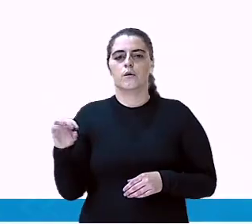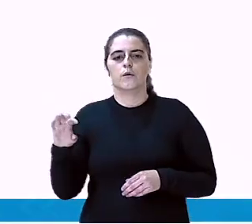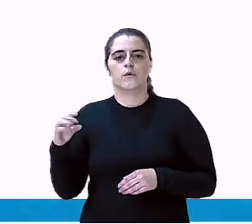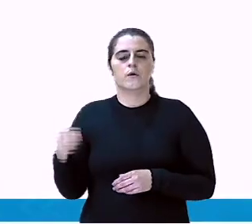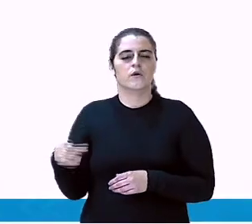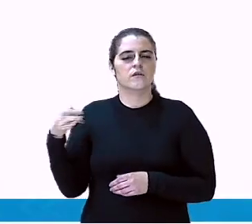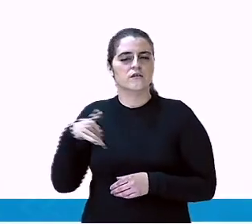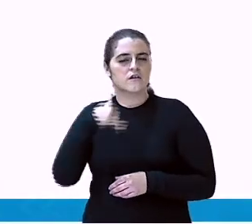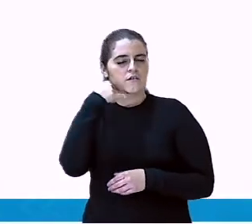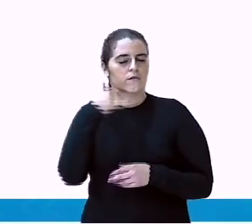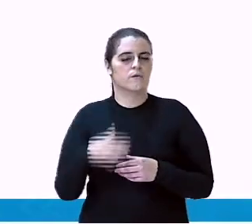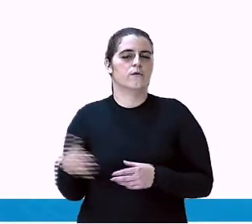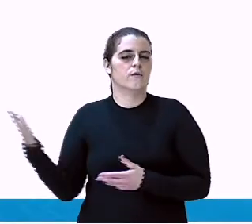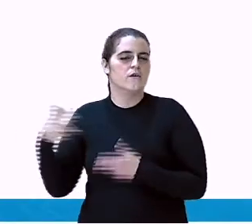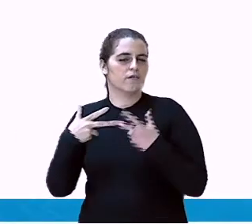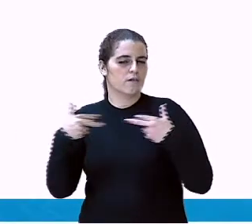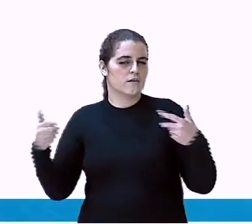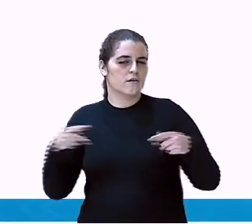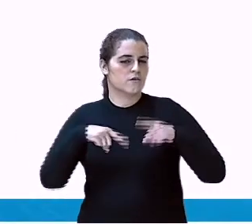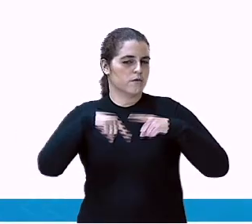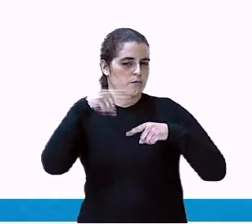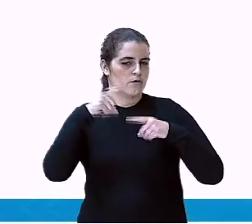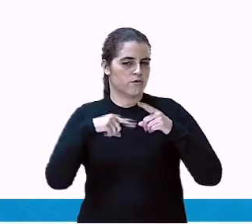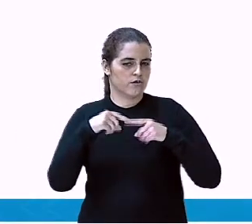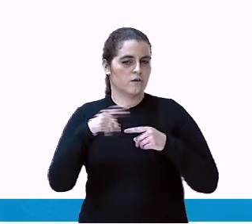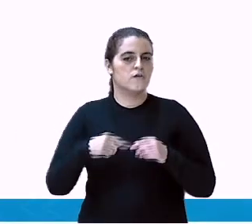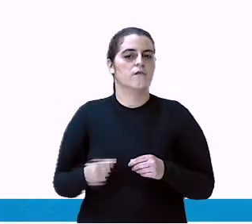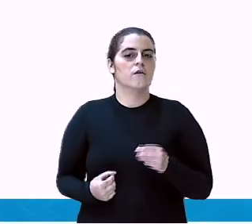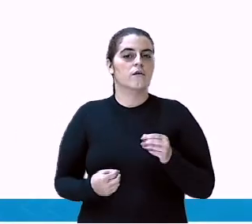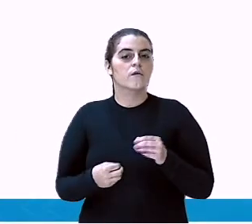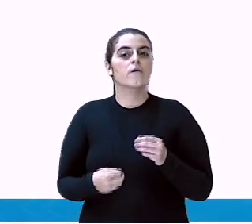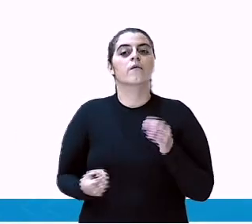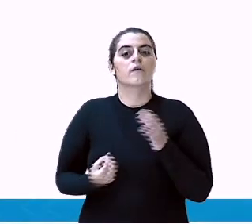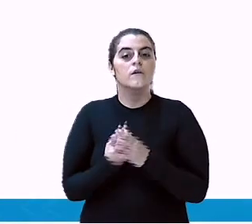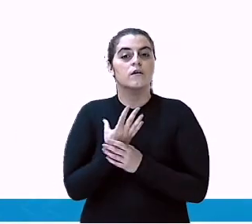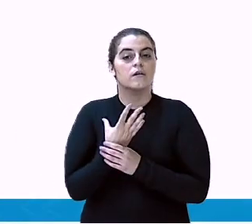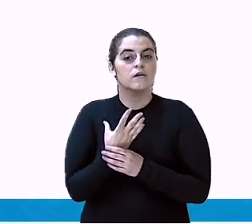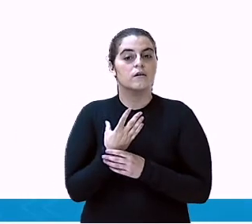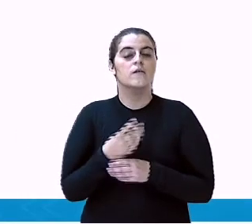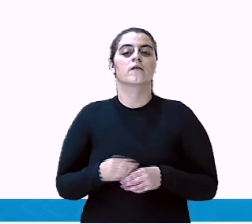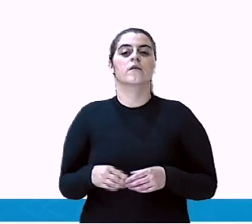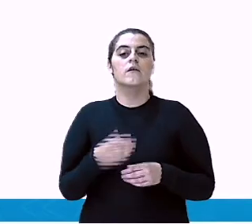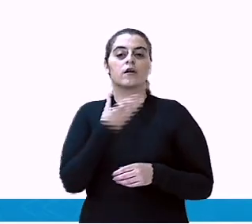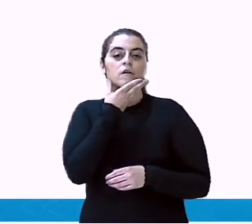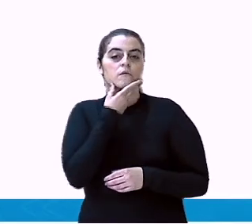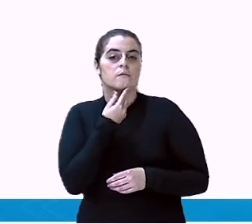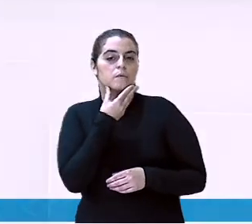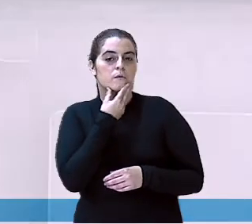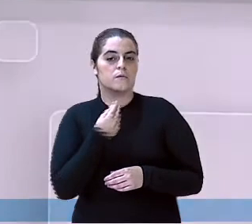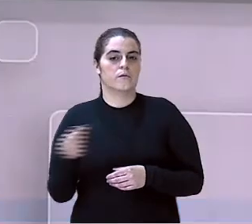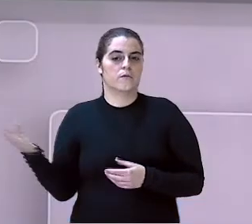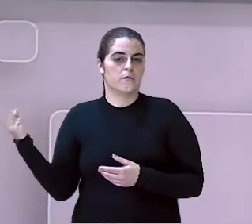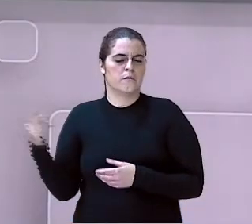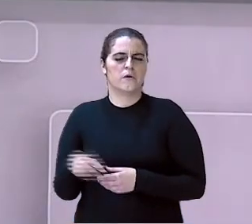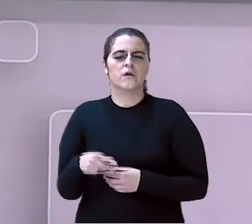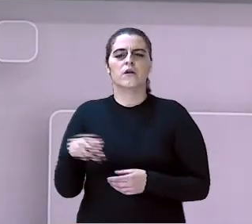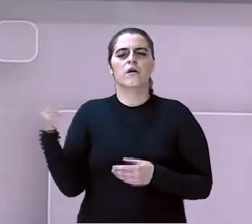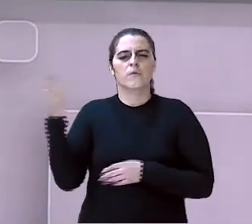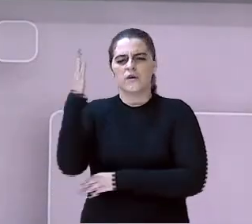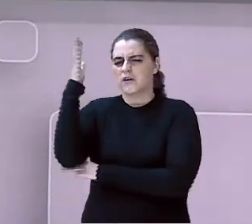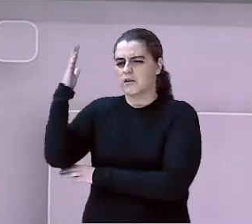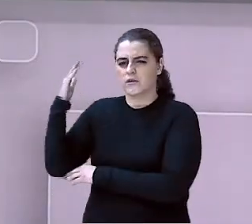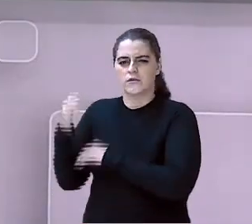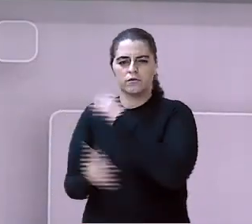telefone. Então, esses são sons que foram produzidos pelo homem, né? São sons que não foram naturais, eles foram